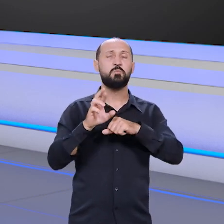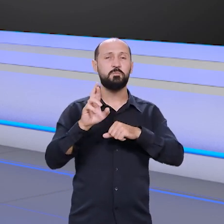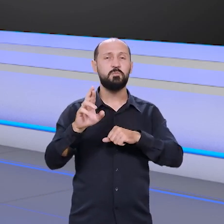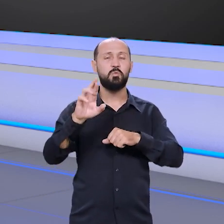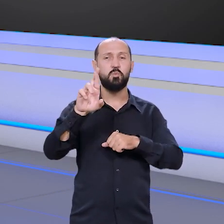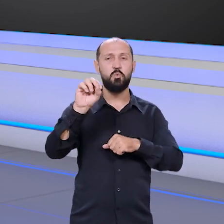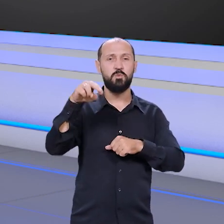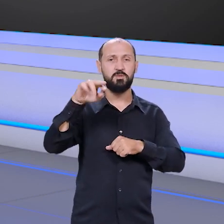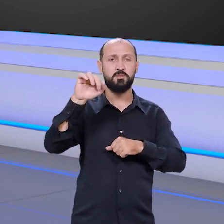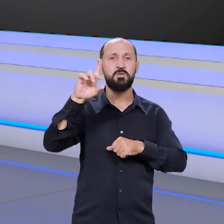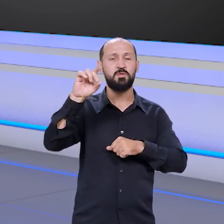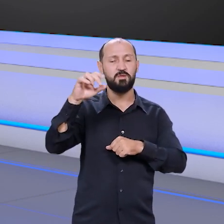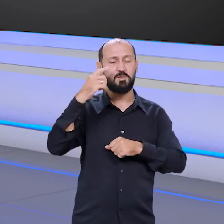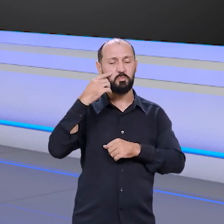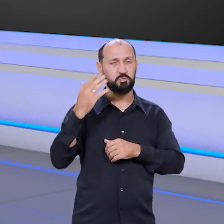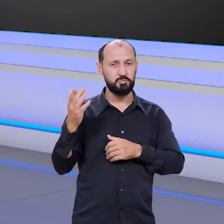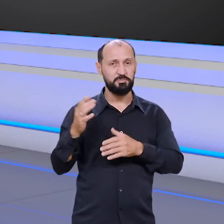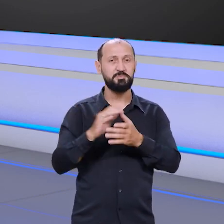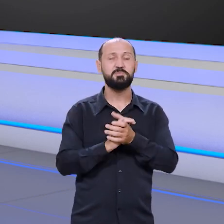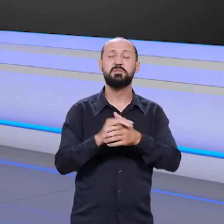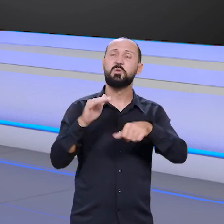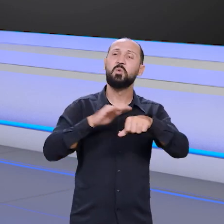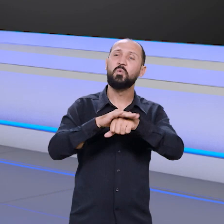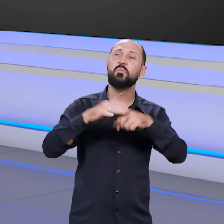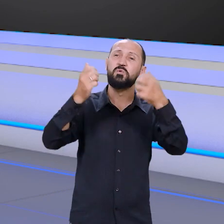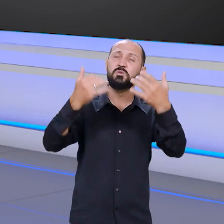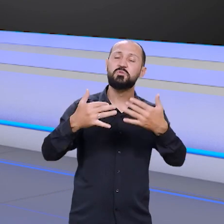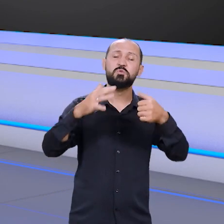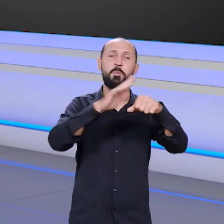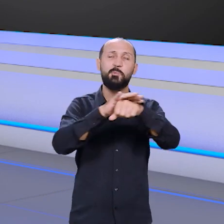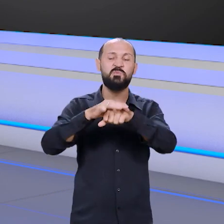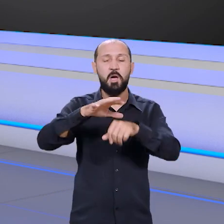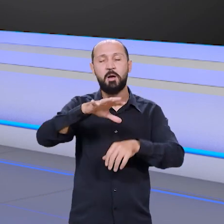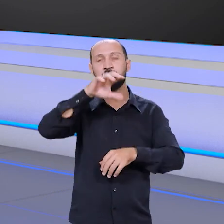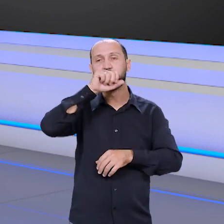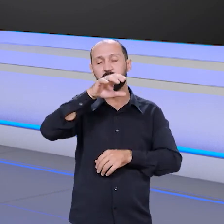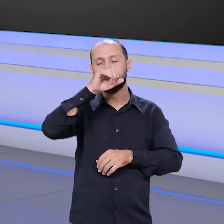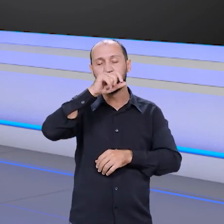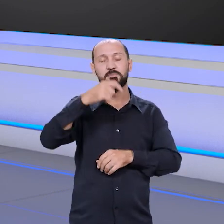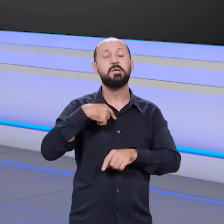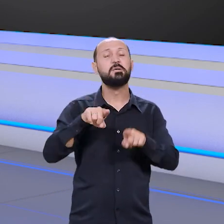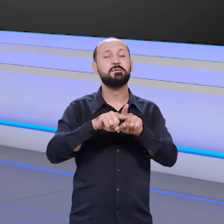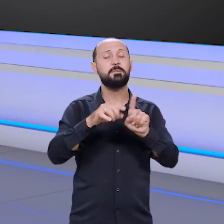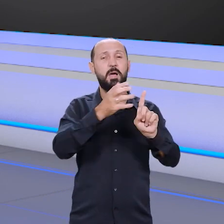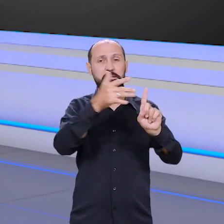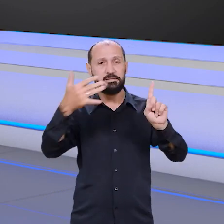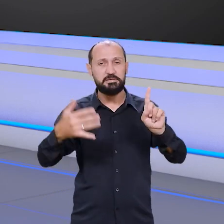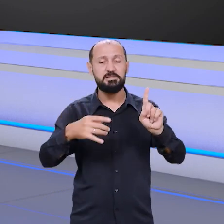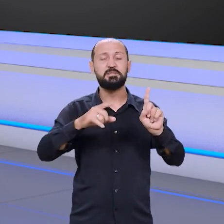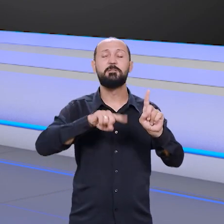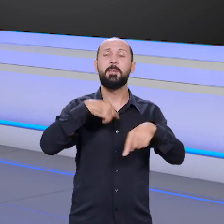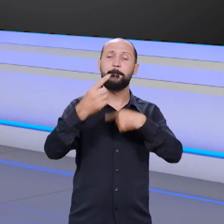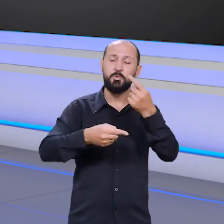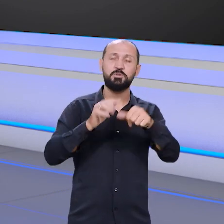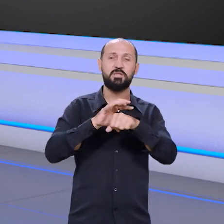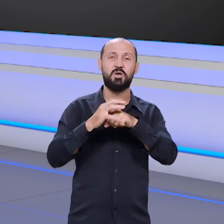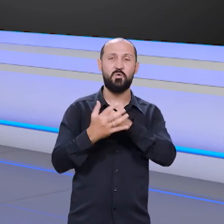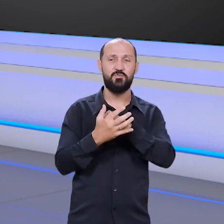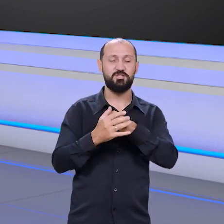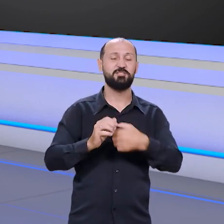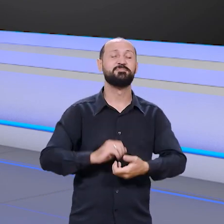médico pneumologista Ronaldo Perches Queiroz. Ele fala sobre doenças respiratórias e síndrome